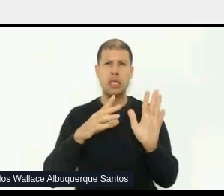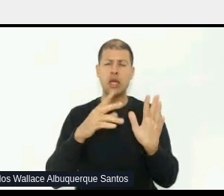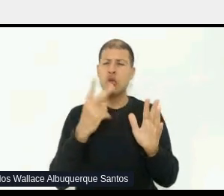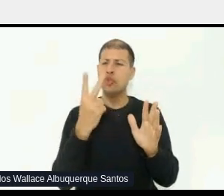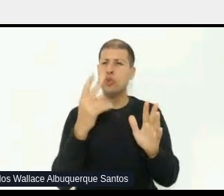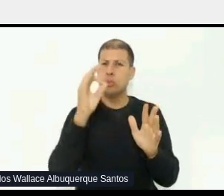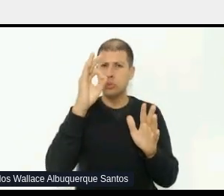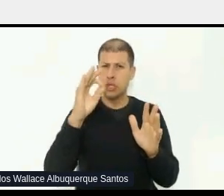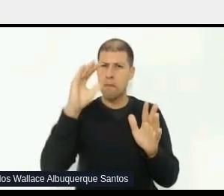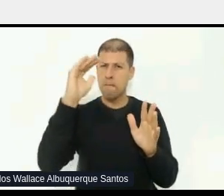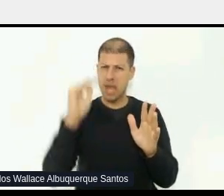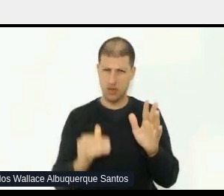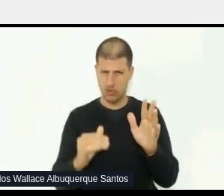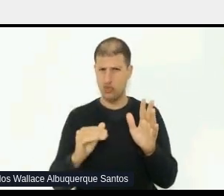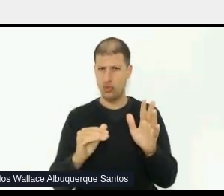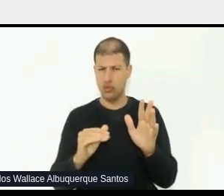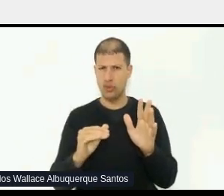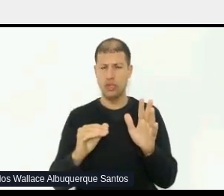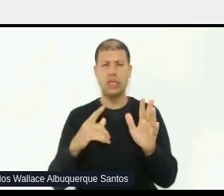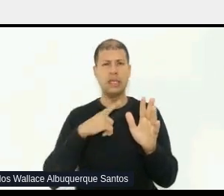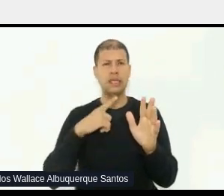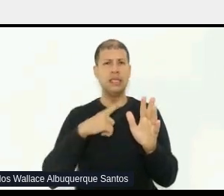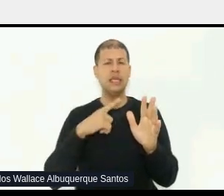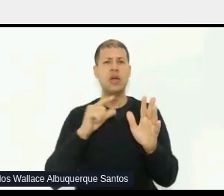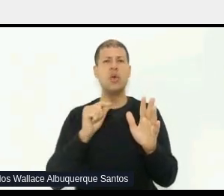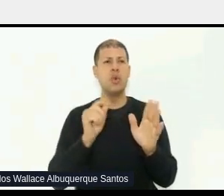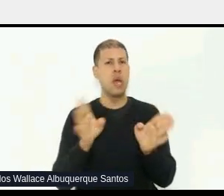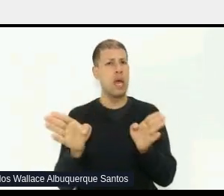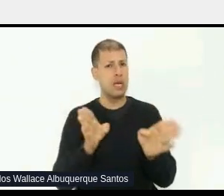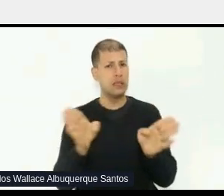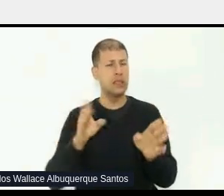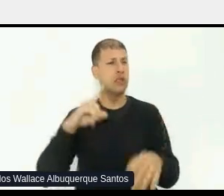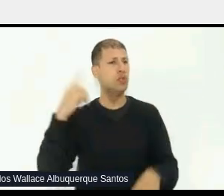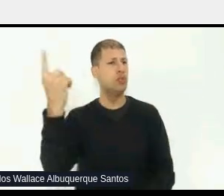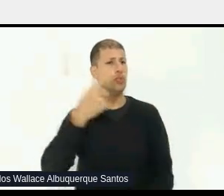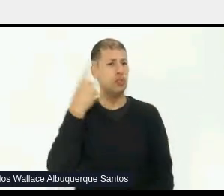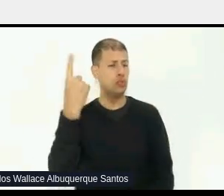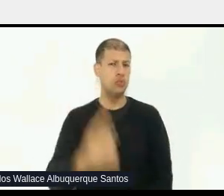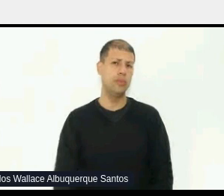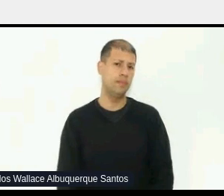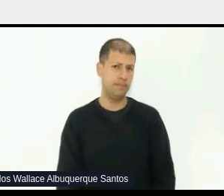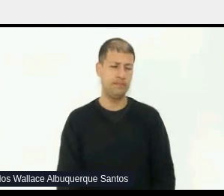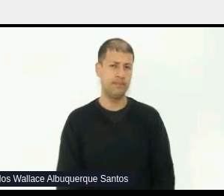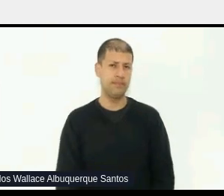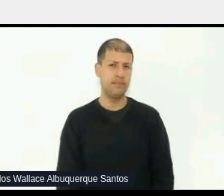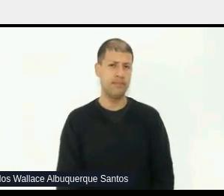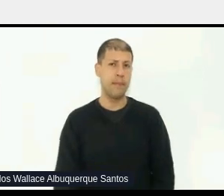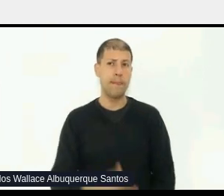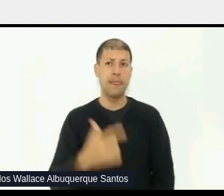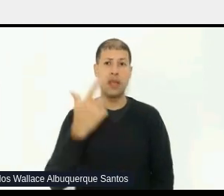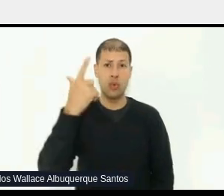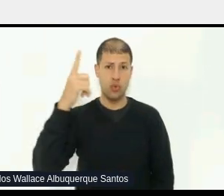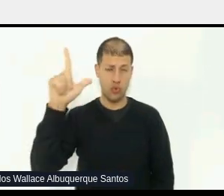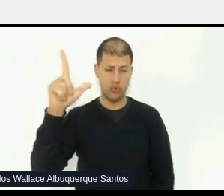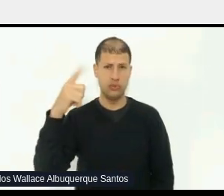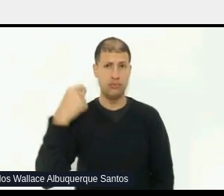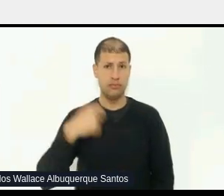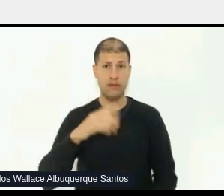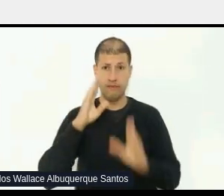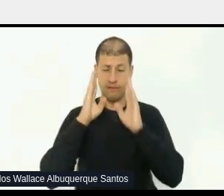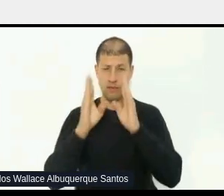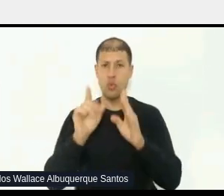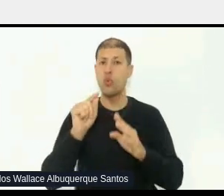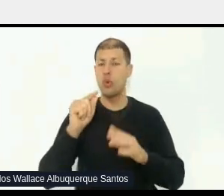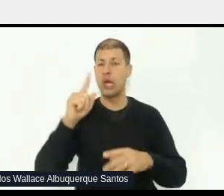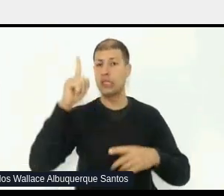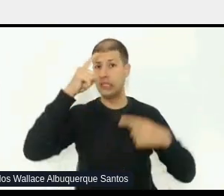dos sites hoje que a gente tem no mercado são acessíveis para o público. Tá? Outra coisa que a gente precisa ter muito foco, desafios aí,